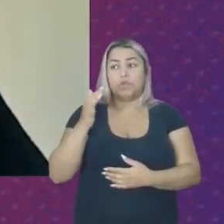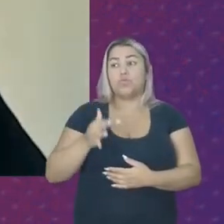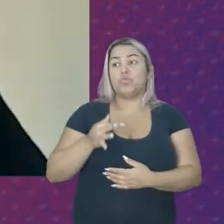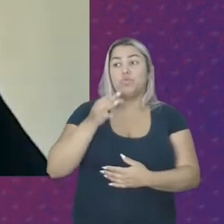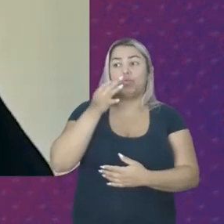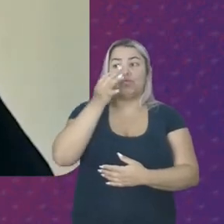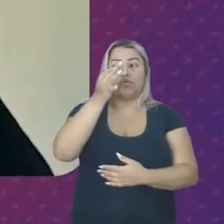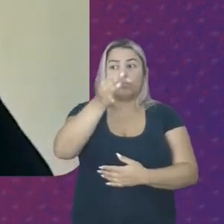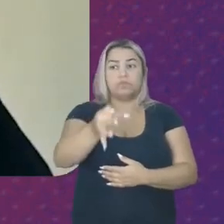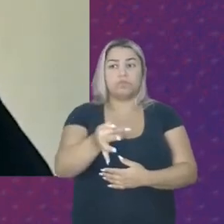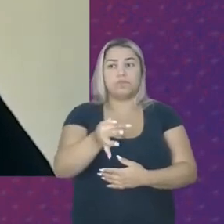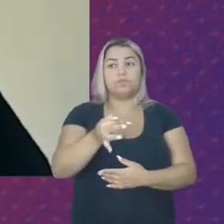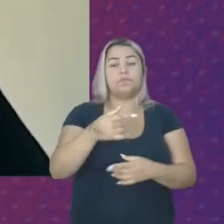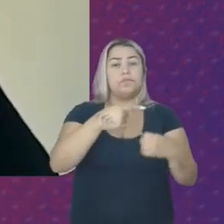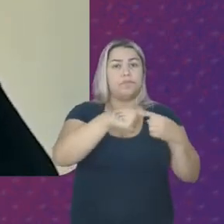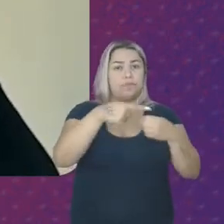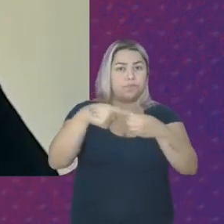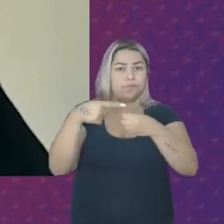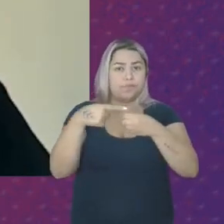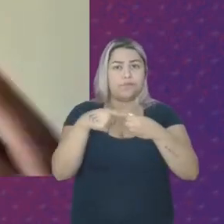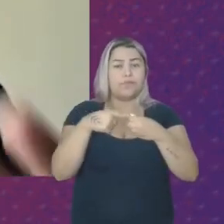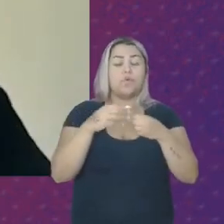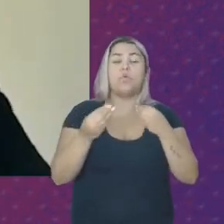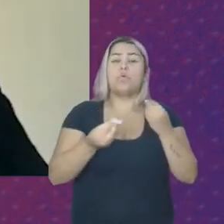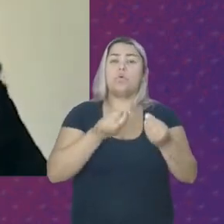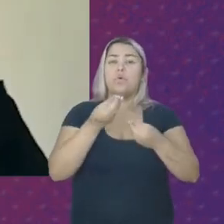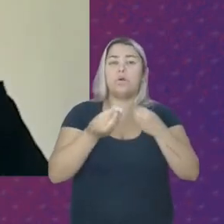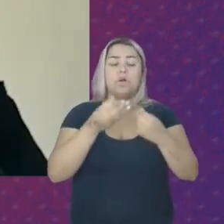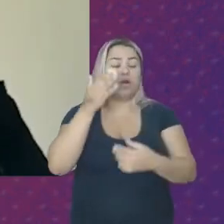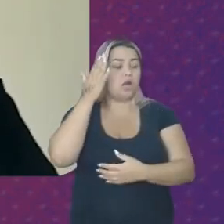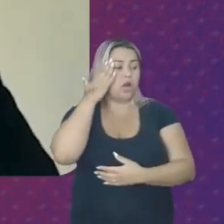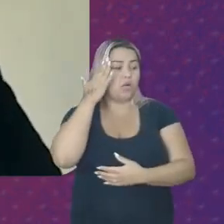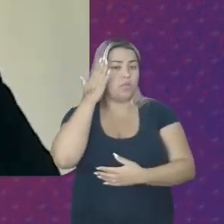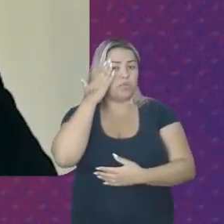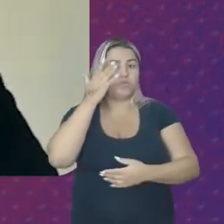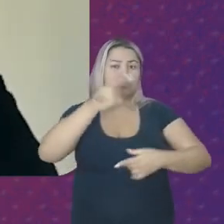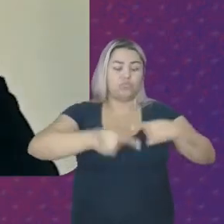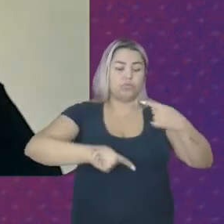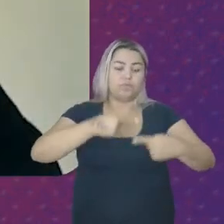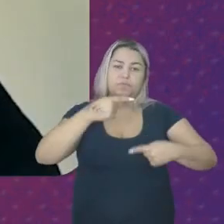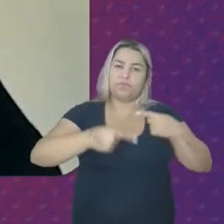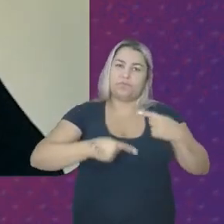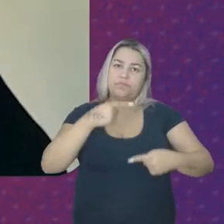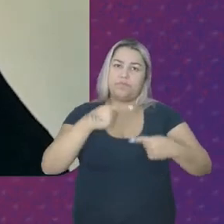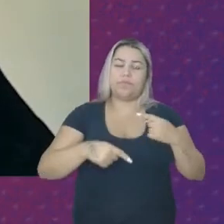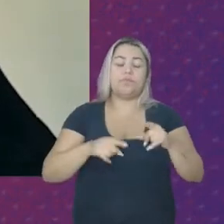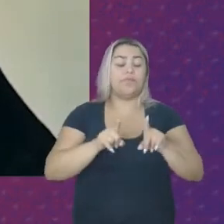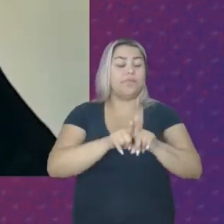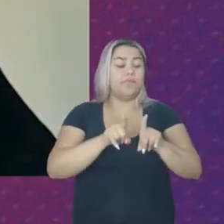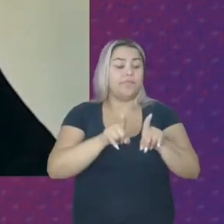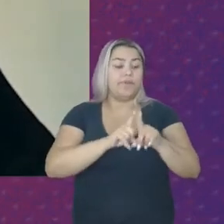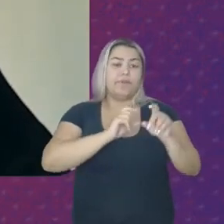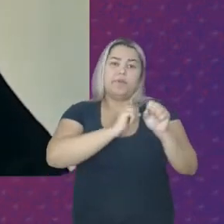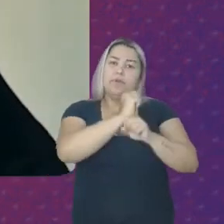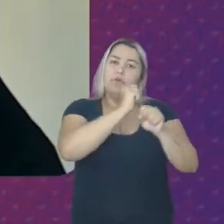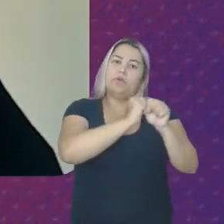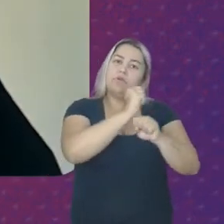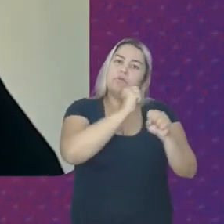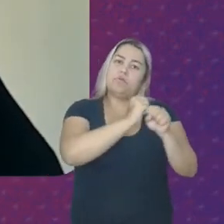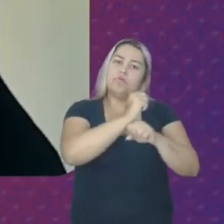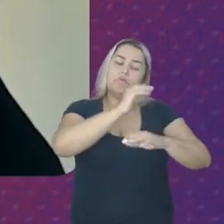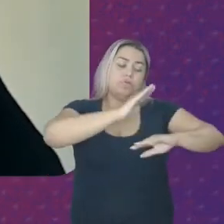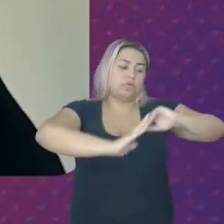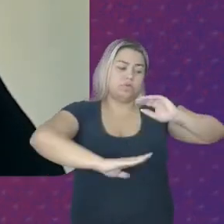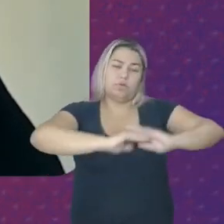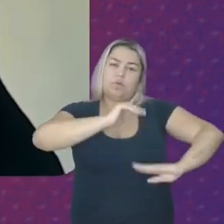é fundamental para a sociedade. Como saber isso? Construindo esse debate. Quando você constrói